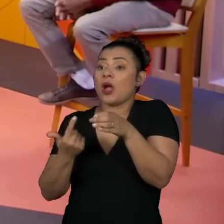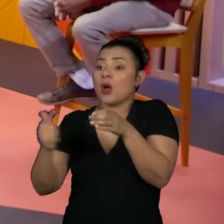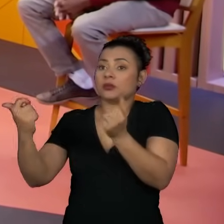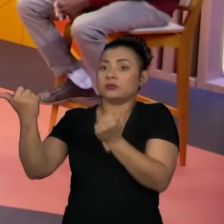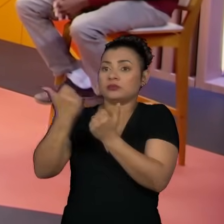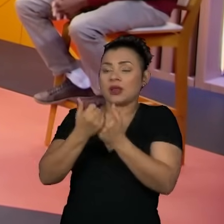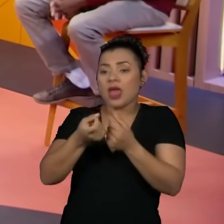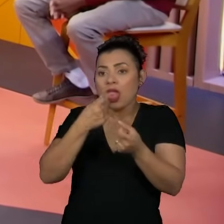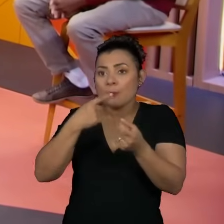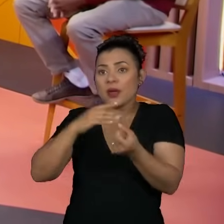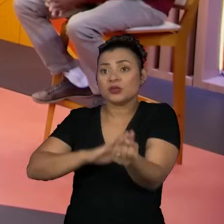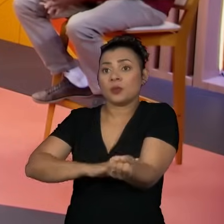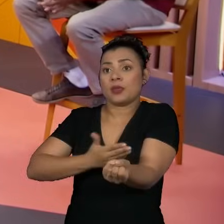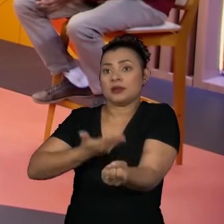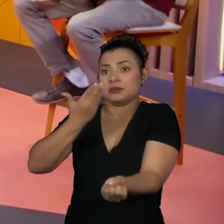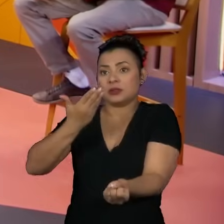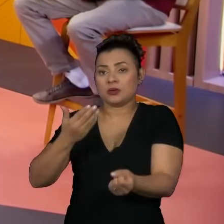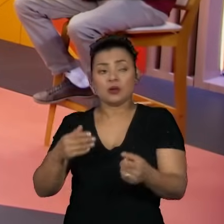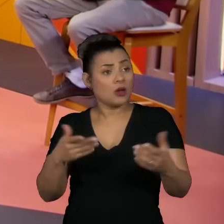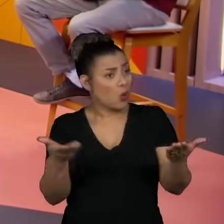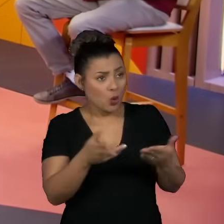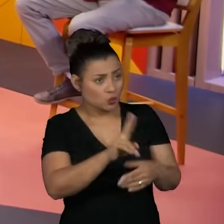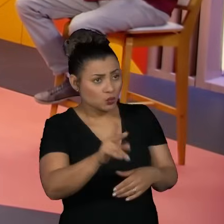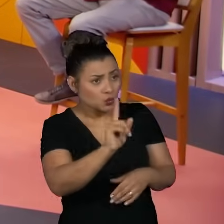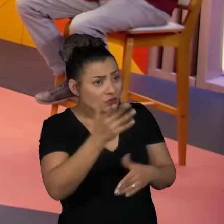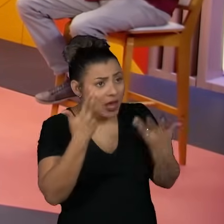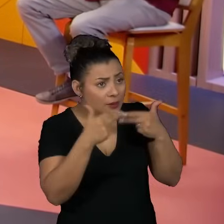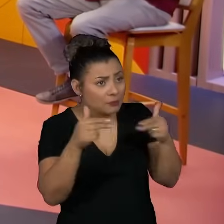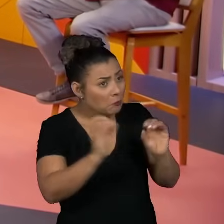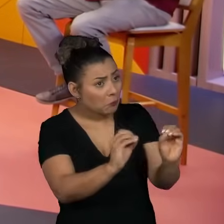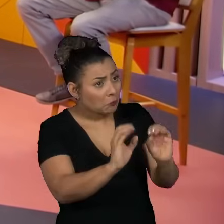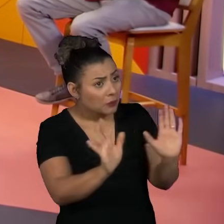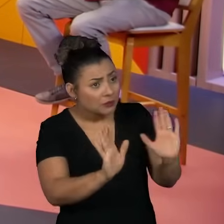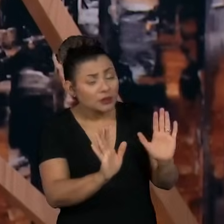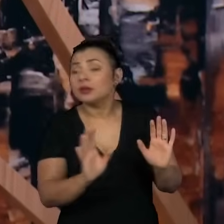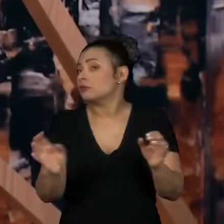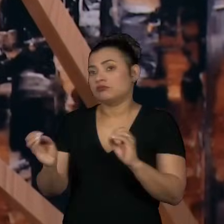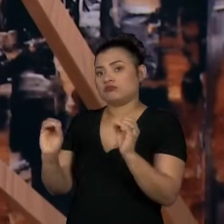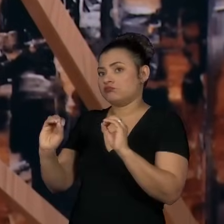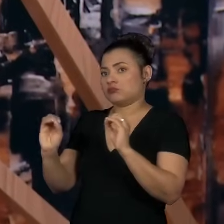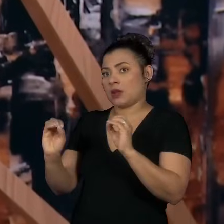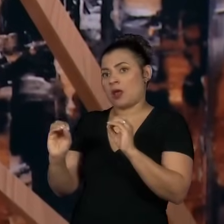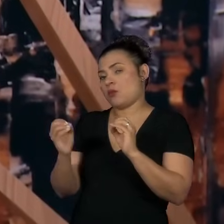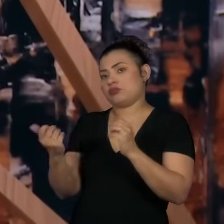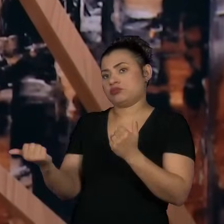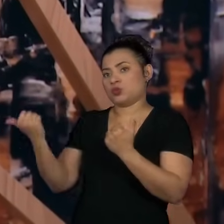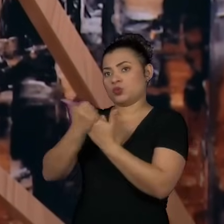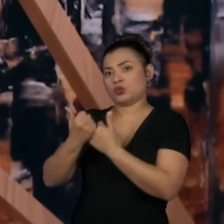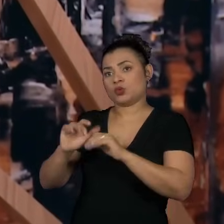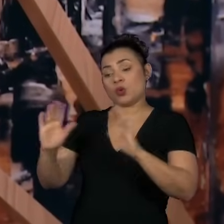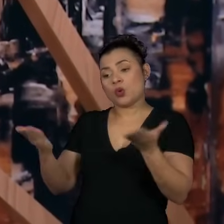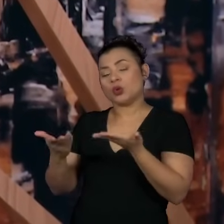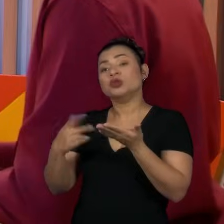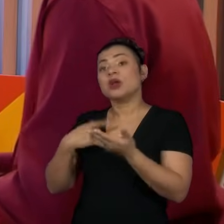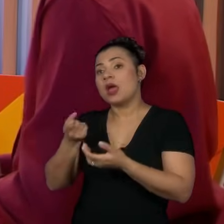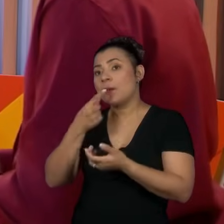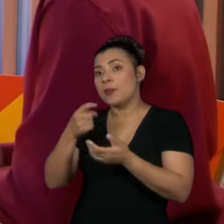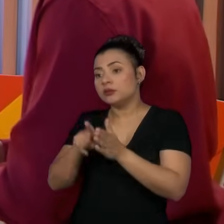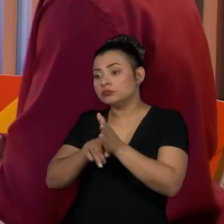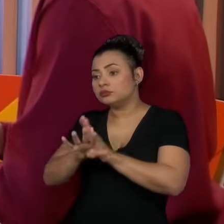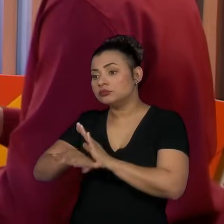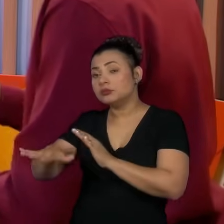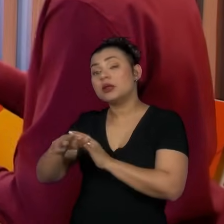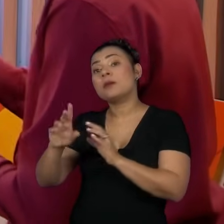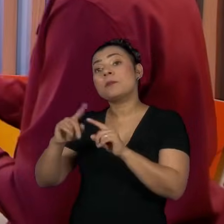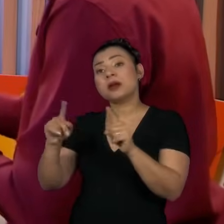outros medicamentos. Isso, exatamente. Mas a importância foi que essa medicação, né, esse veneno, serviu como base para as próximas medicações.